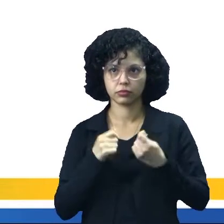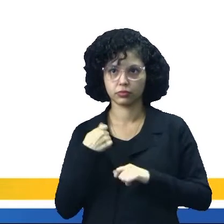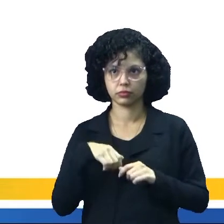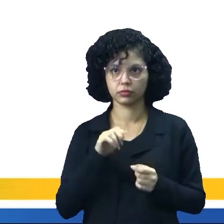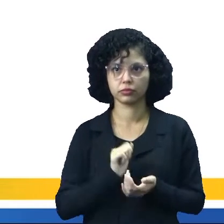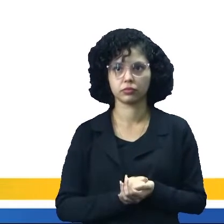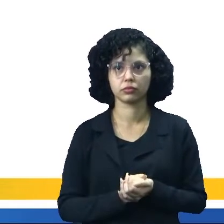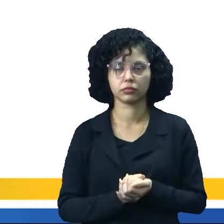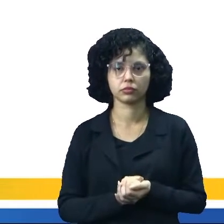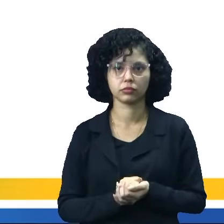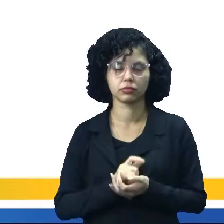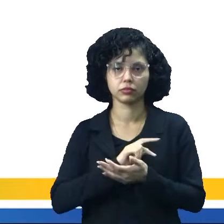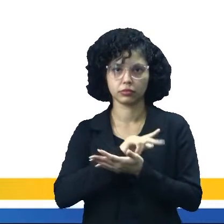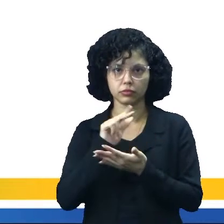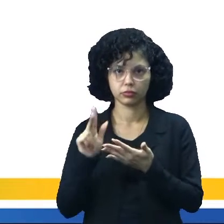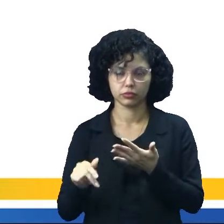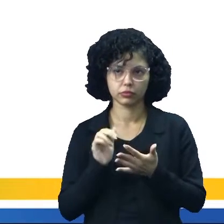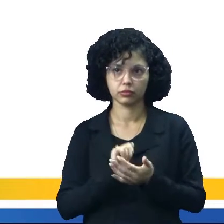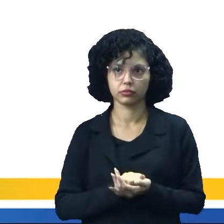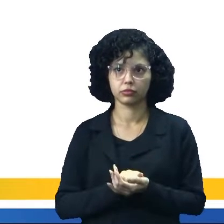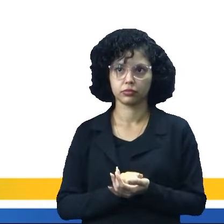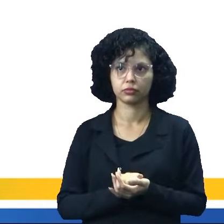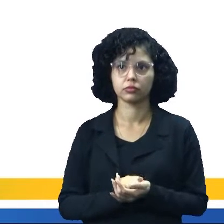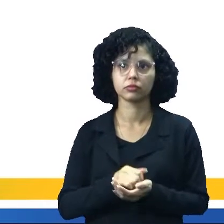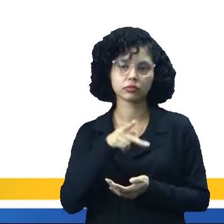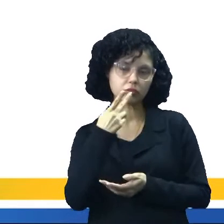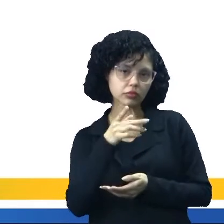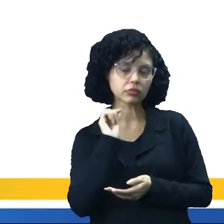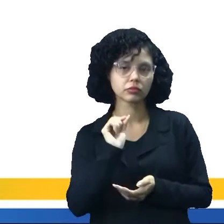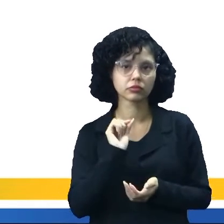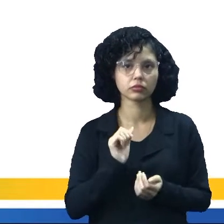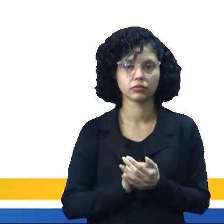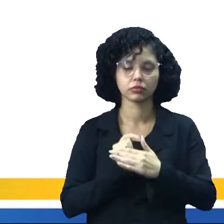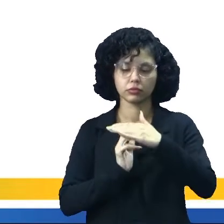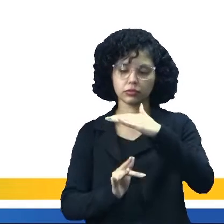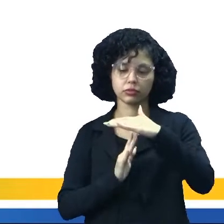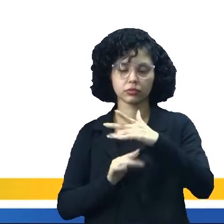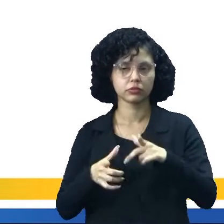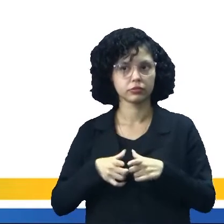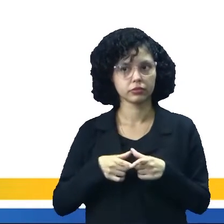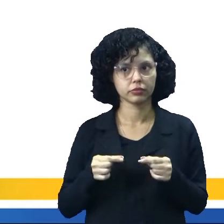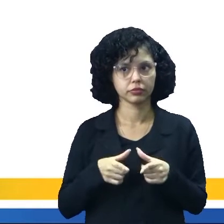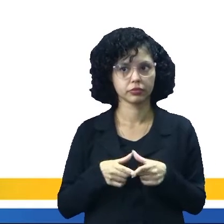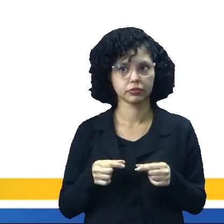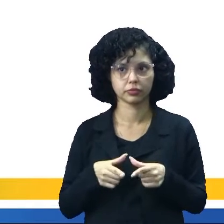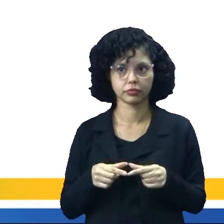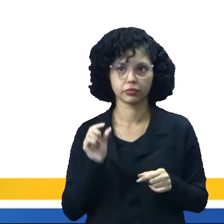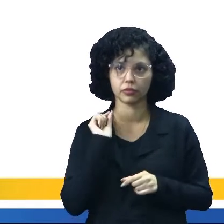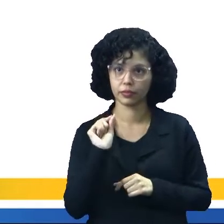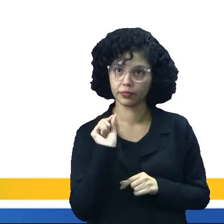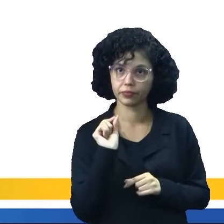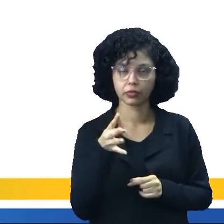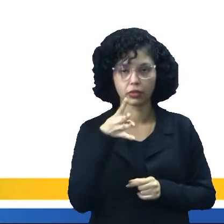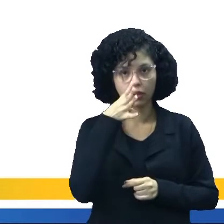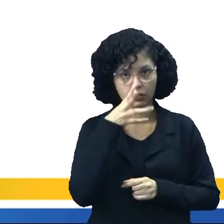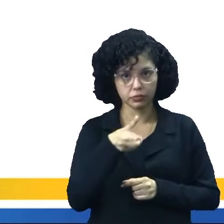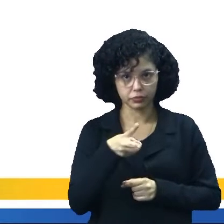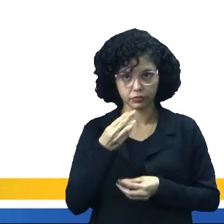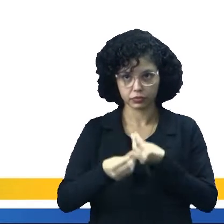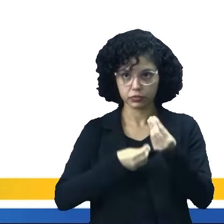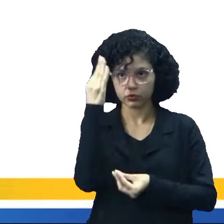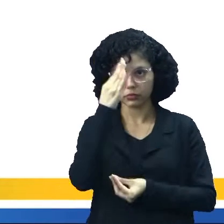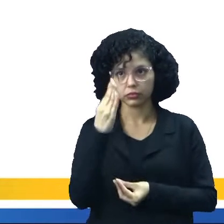econômicos de ambos os lados. Aqui, quando a gente fala das migrações dos japoneses, a gente tem um interesse tanto